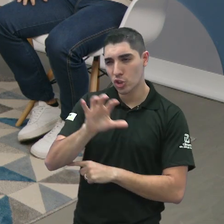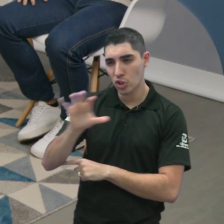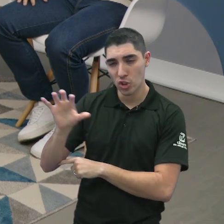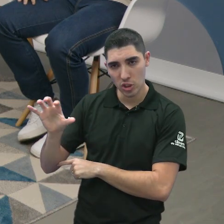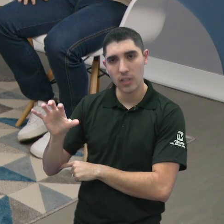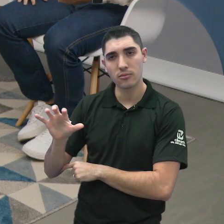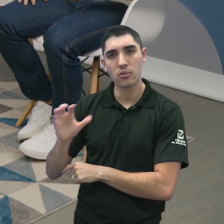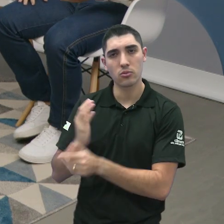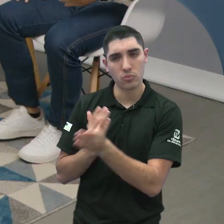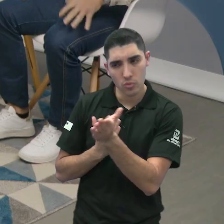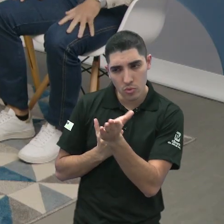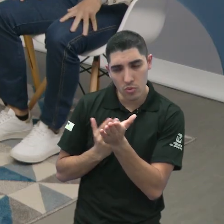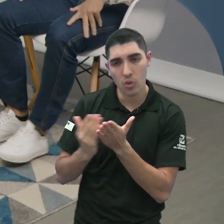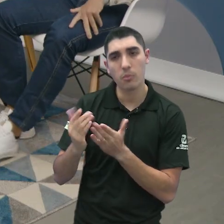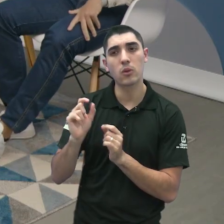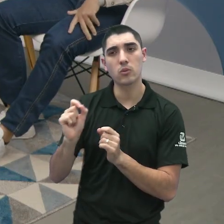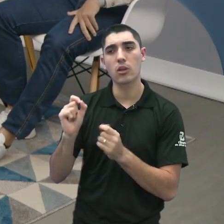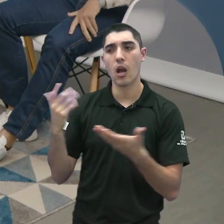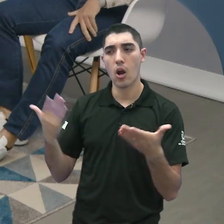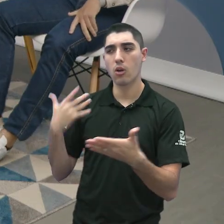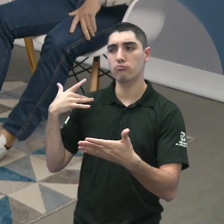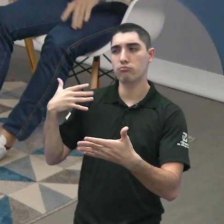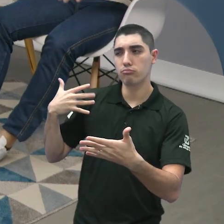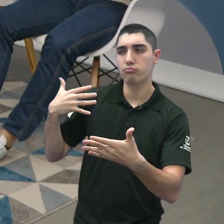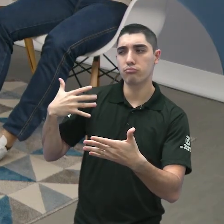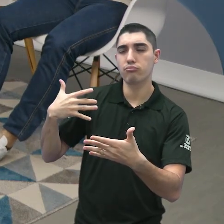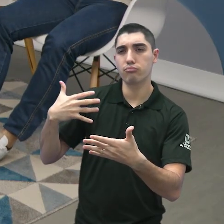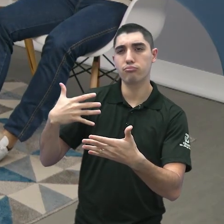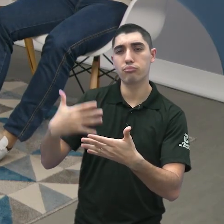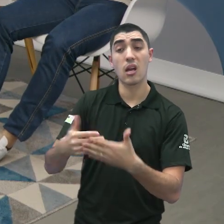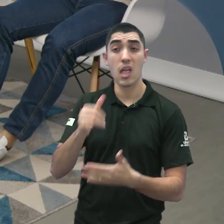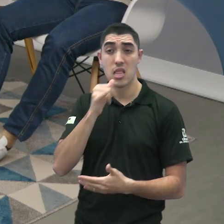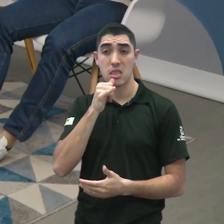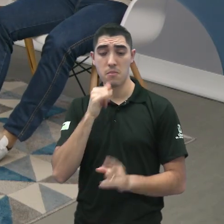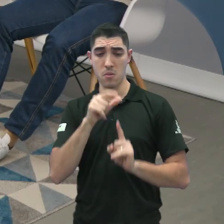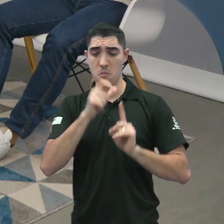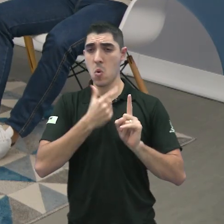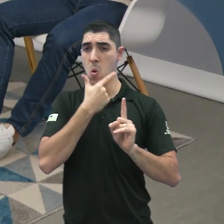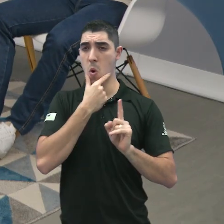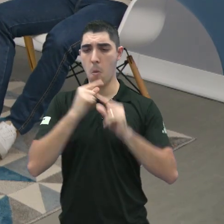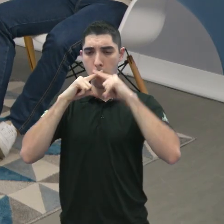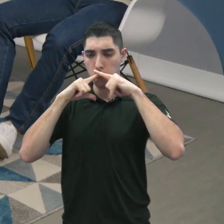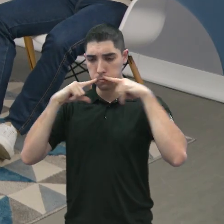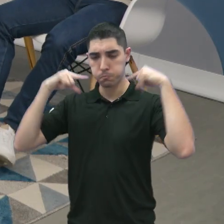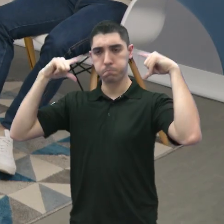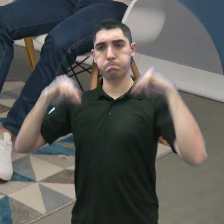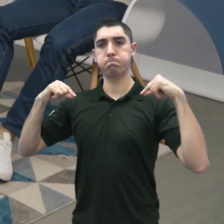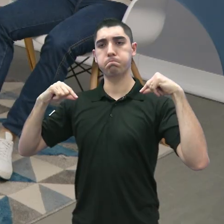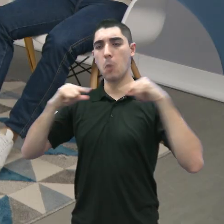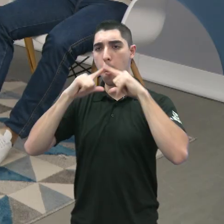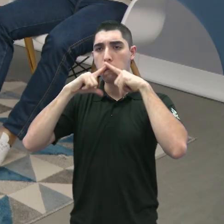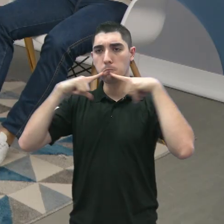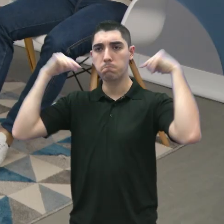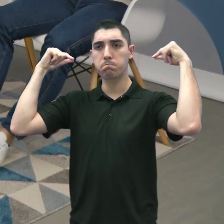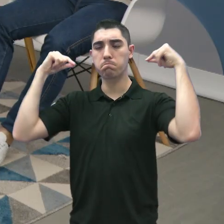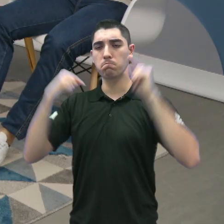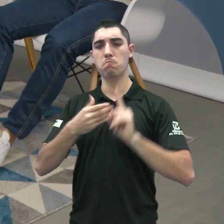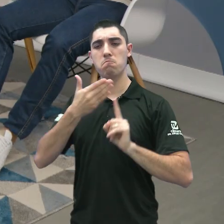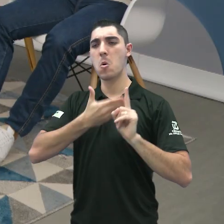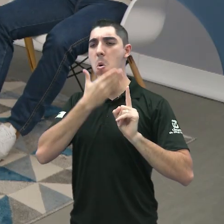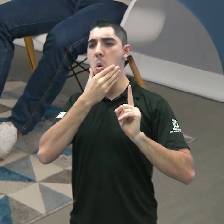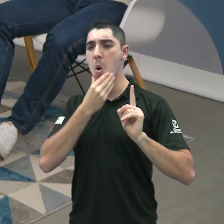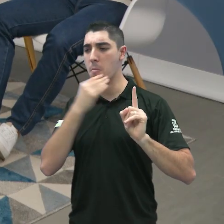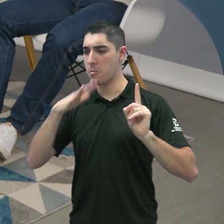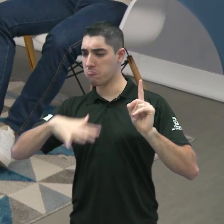serem desencantados com o passar do tempo, né? Esse modelo patriarcal do homem, né, honrado, aquela coisa do